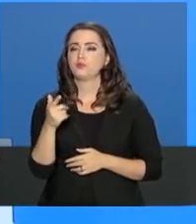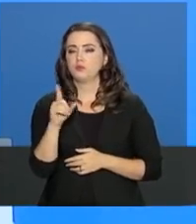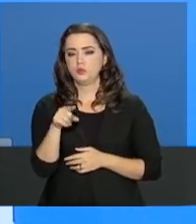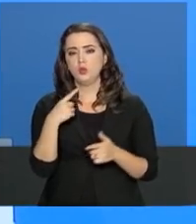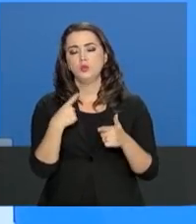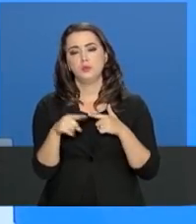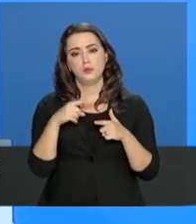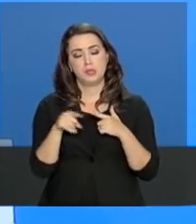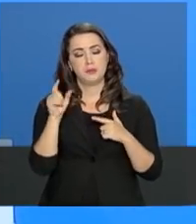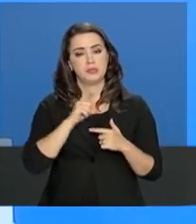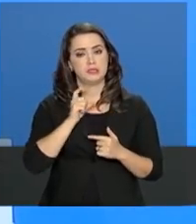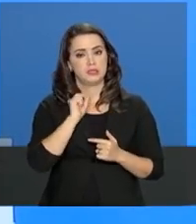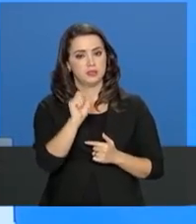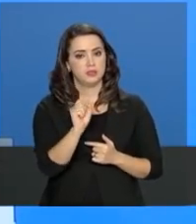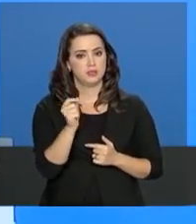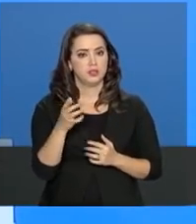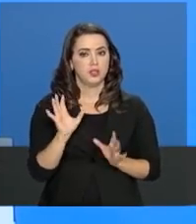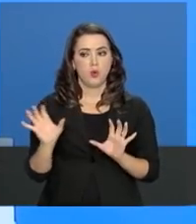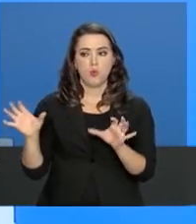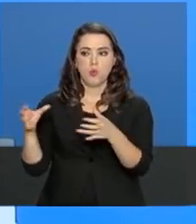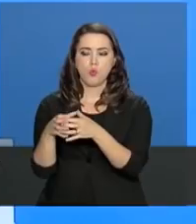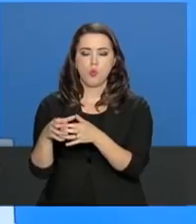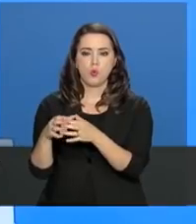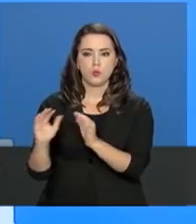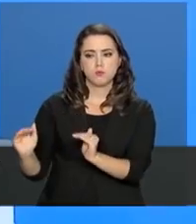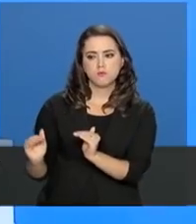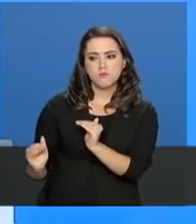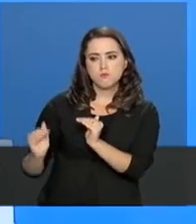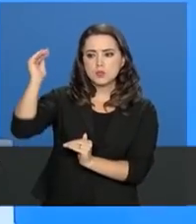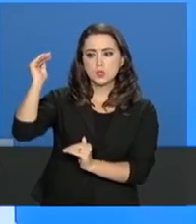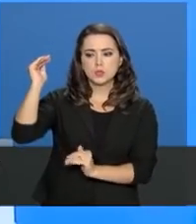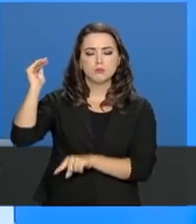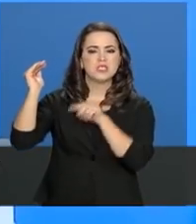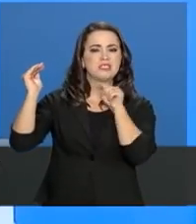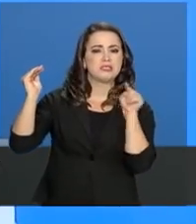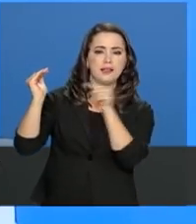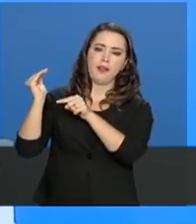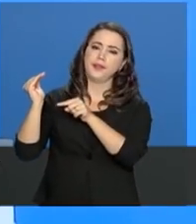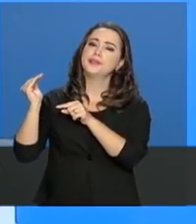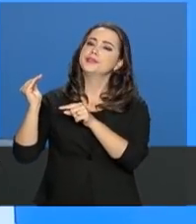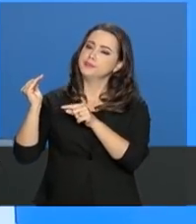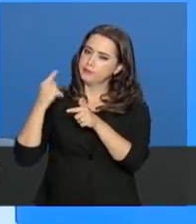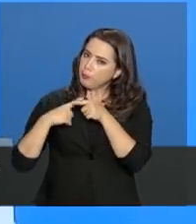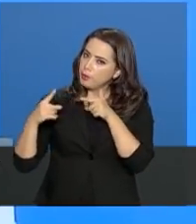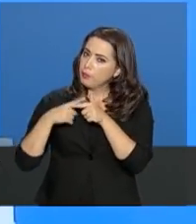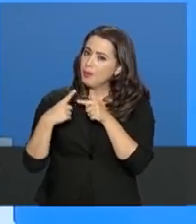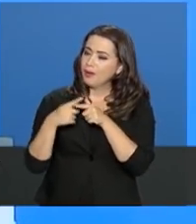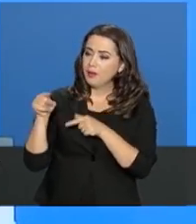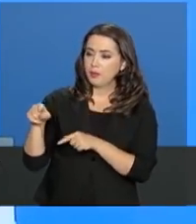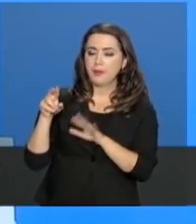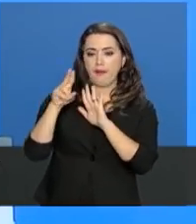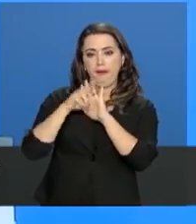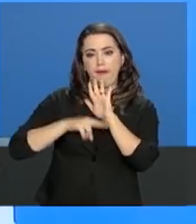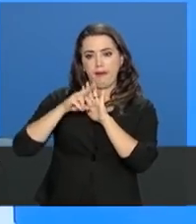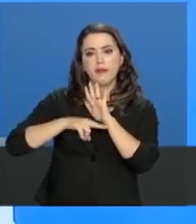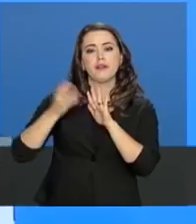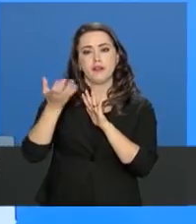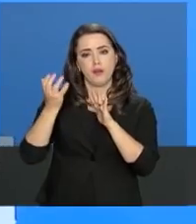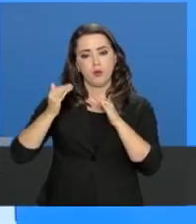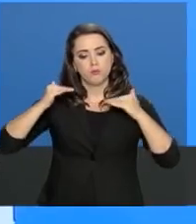polêmico que alcançou os privilégios a alguns privilégios porque a regra é de uma aposentadoria